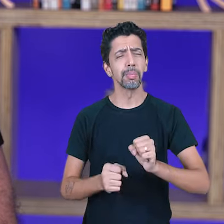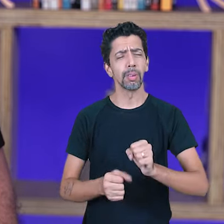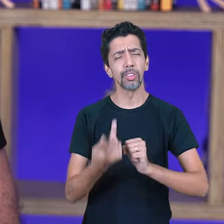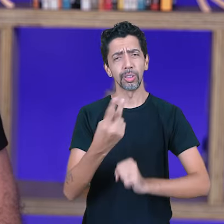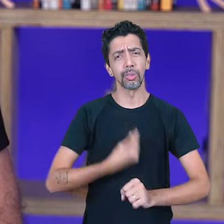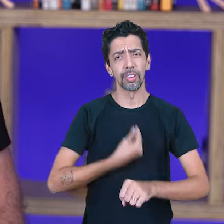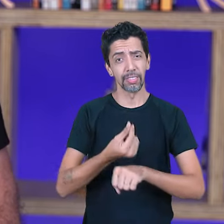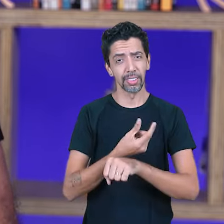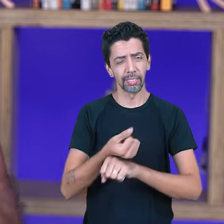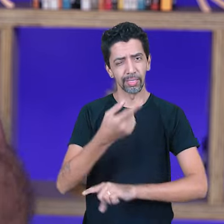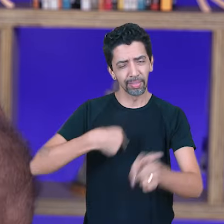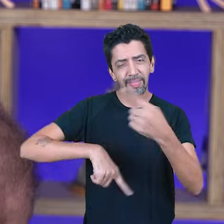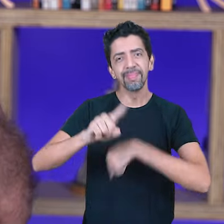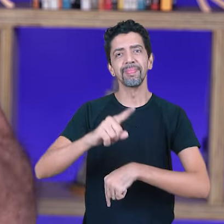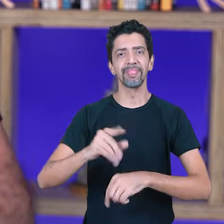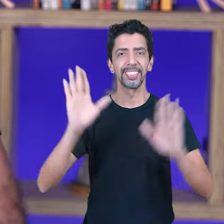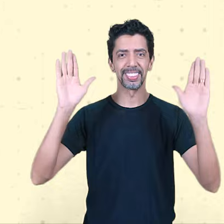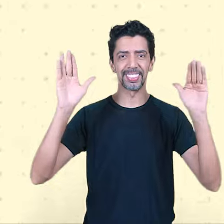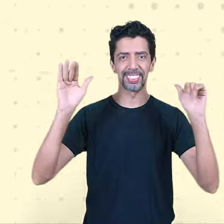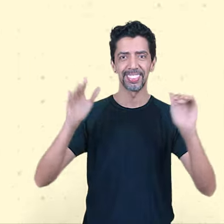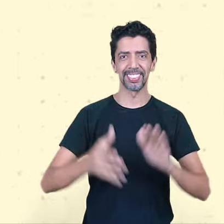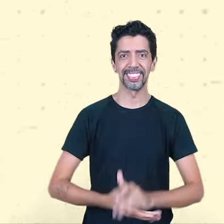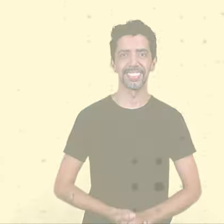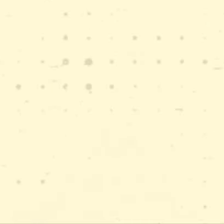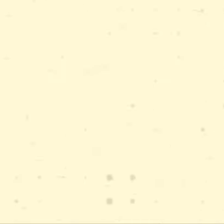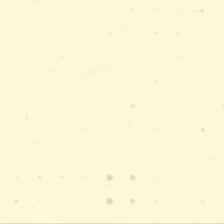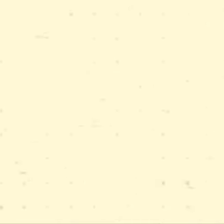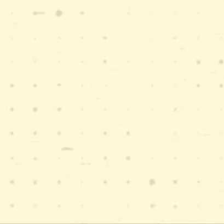com a sua vida financeira até o próximo